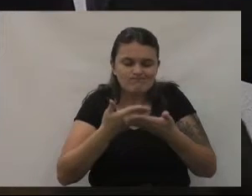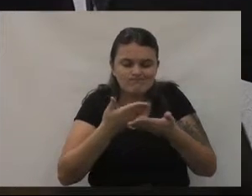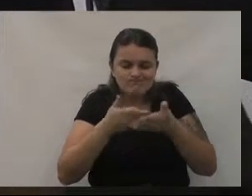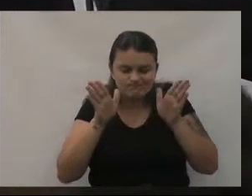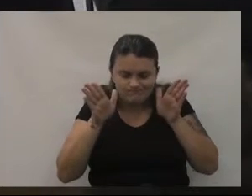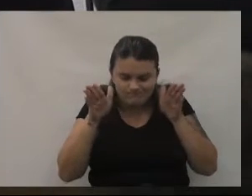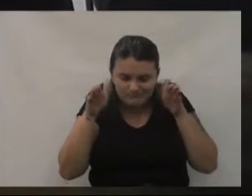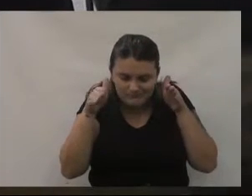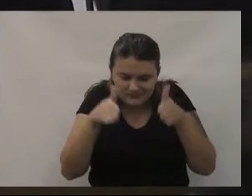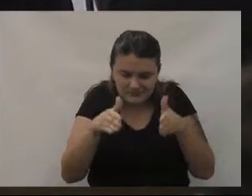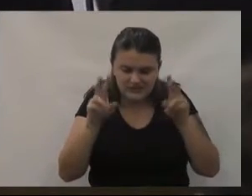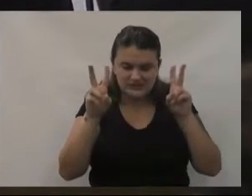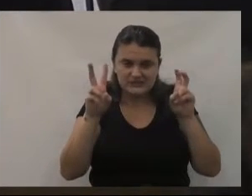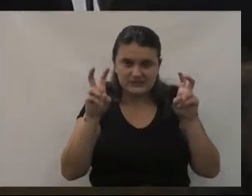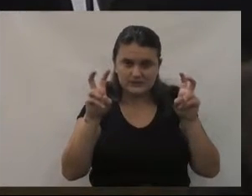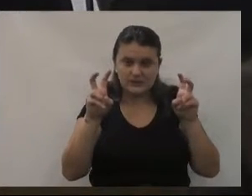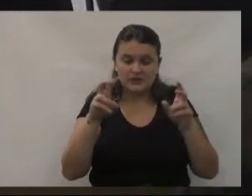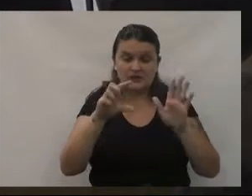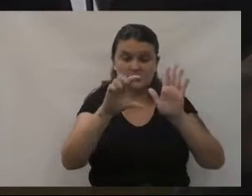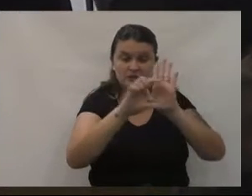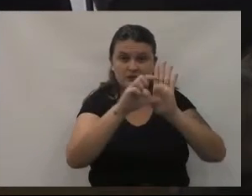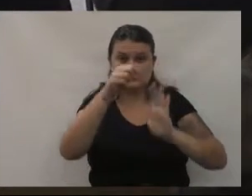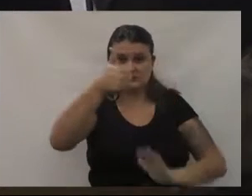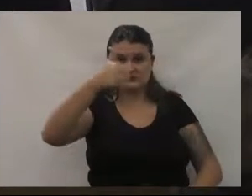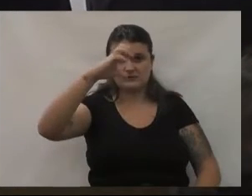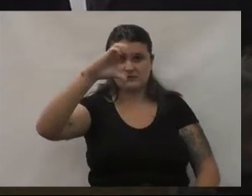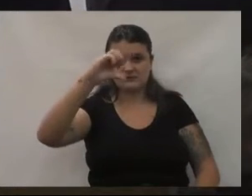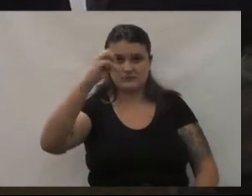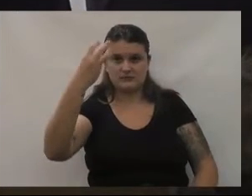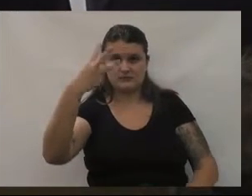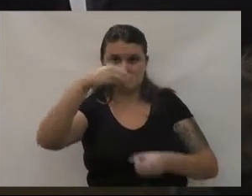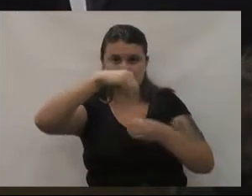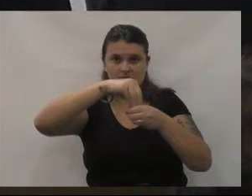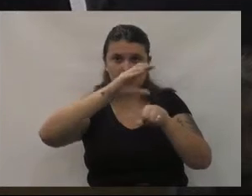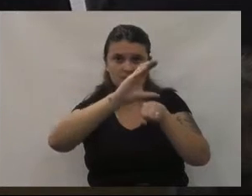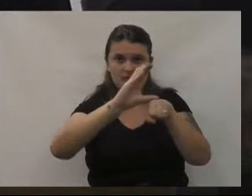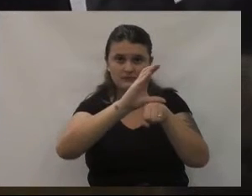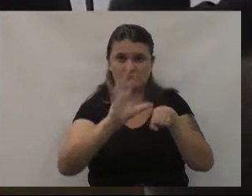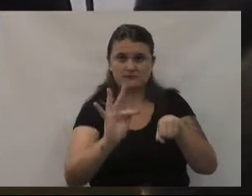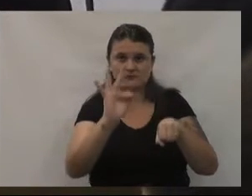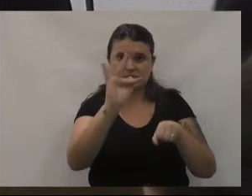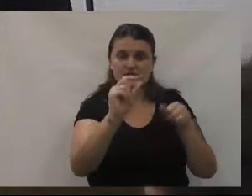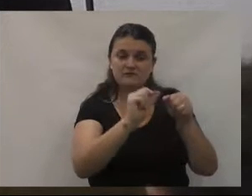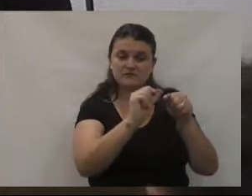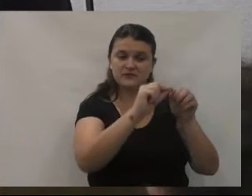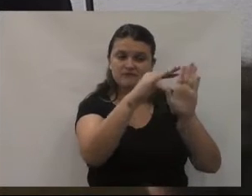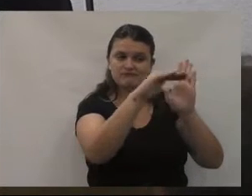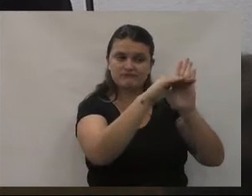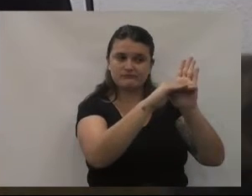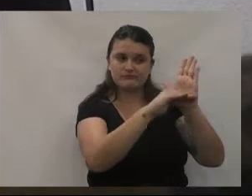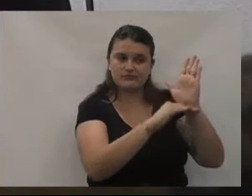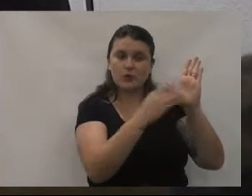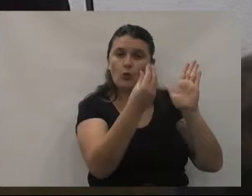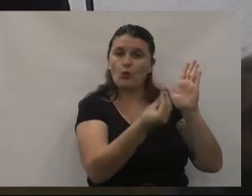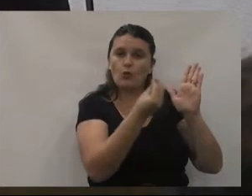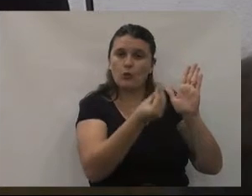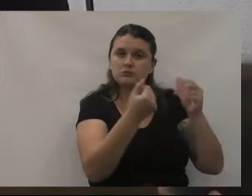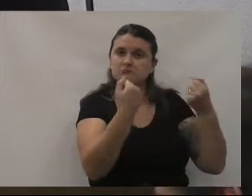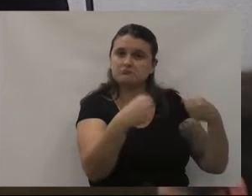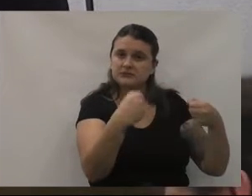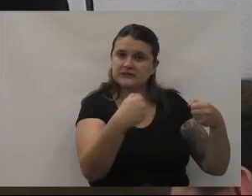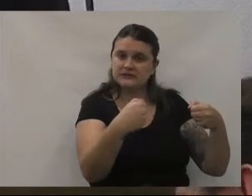o tema, e a partir do artigo 193 da Constituição, eles estabeleceram como deveria